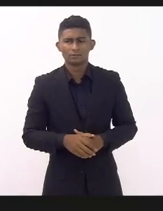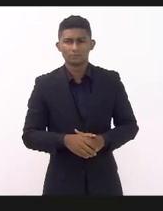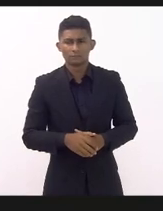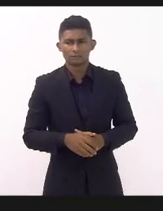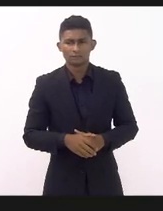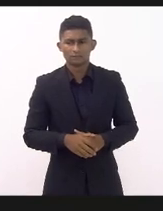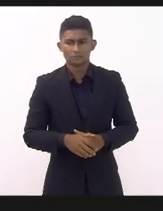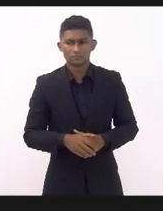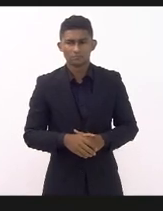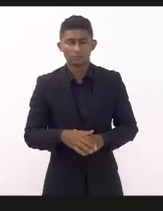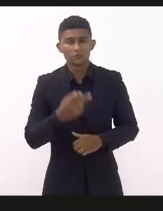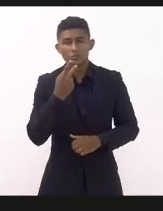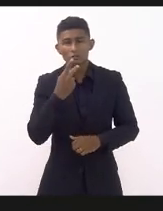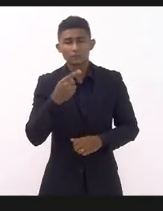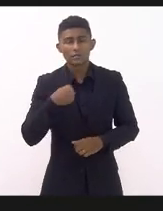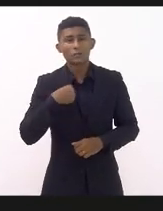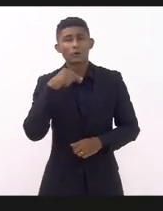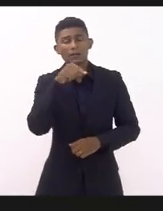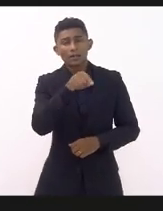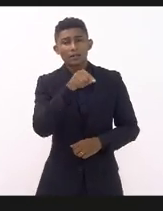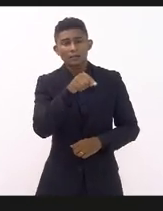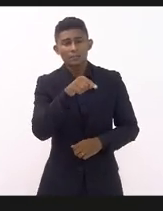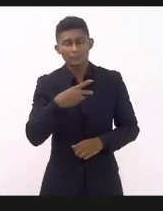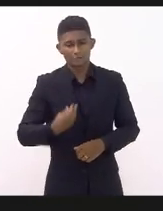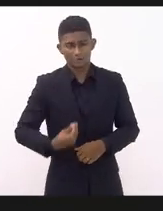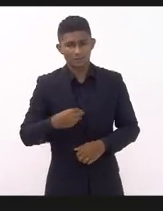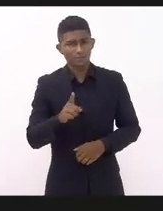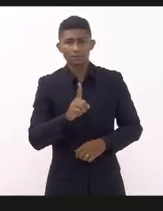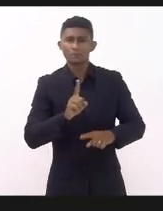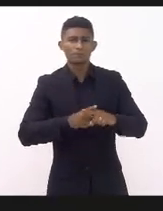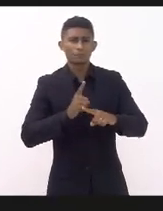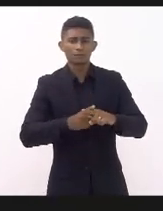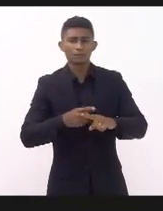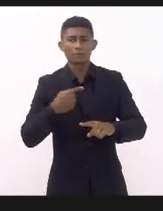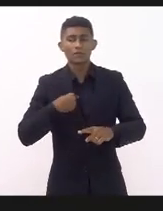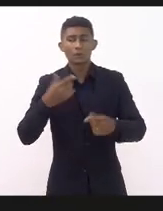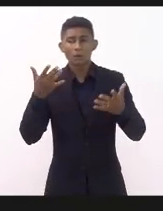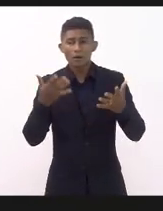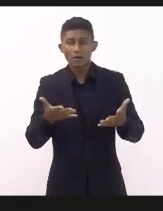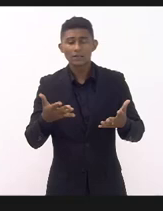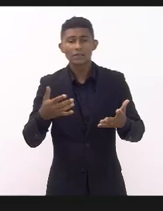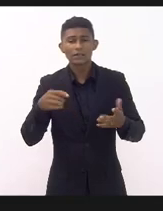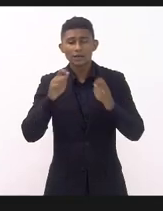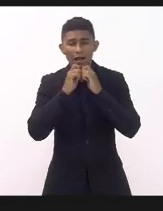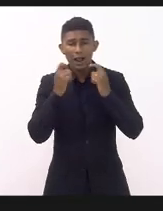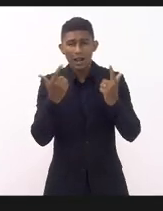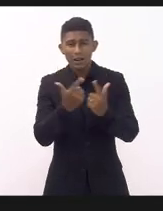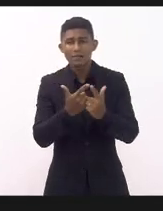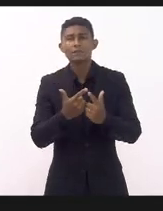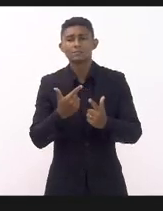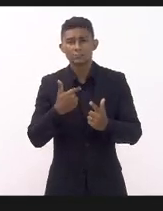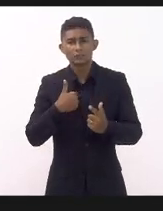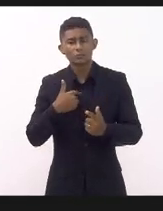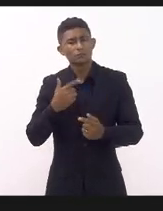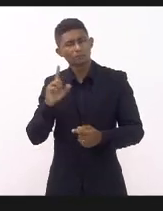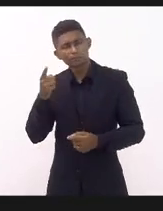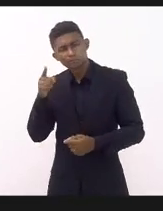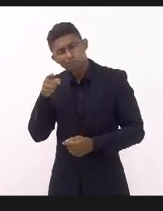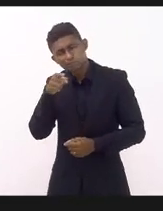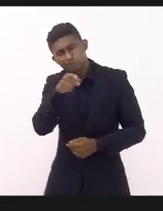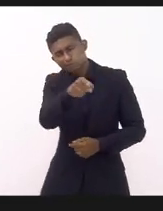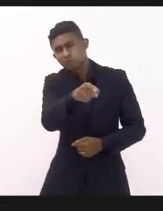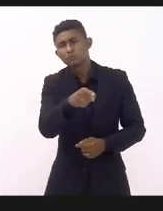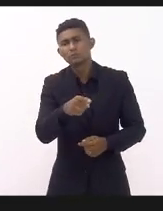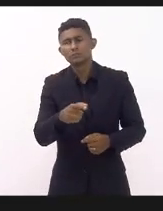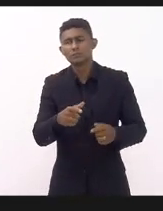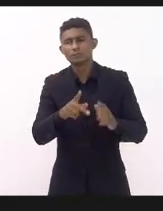Justifico aqui a minha ausência física do plenário da Alerj, porque estou em missão pela casa, missão por um projeto